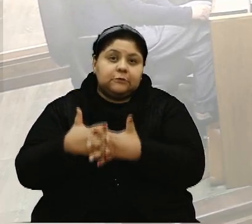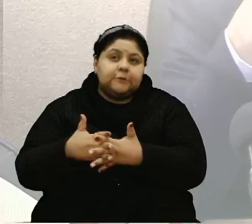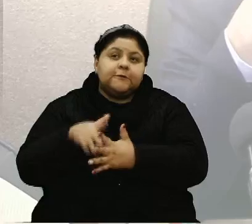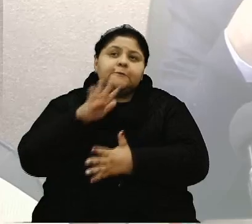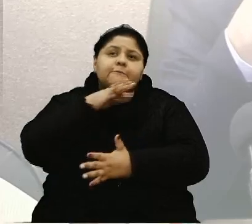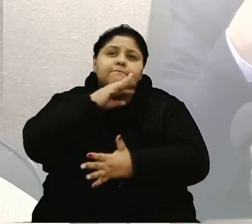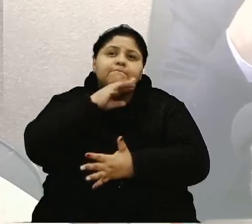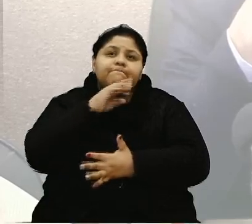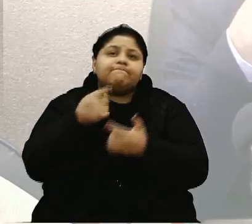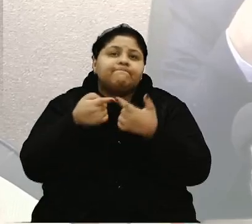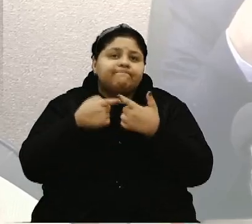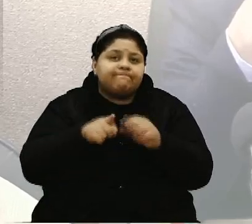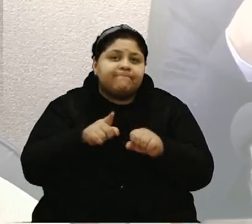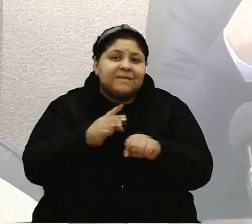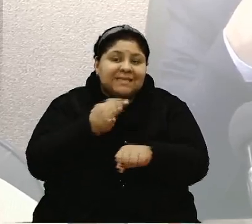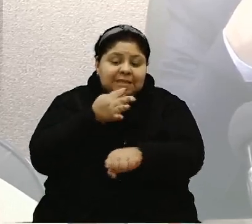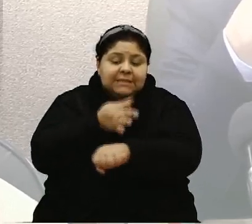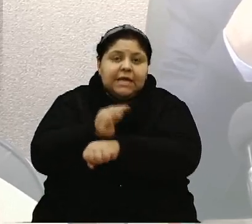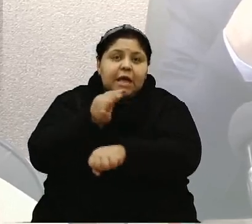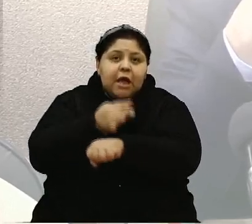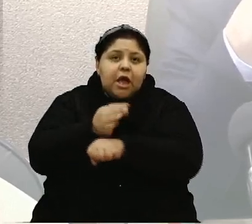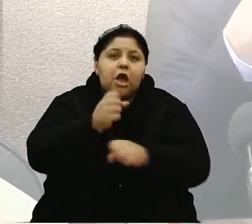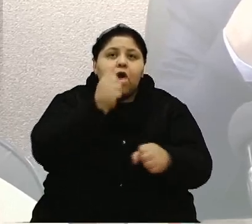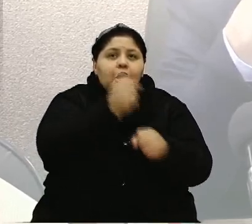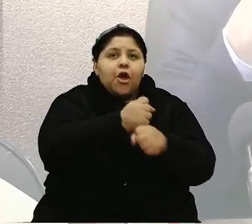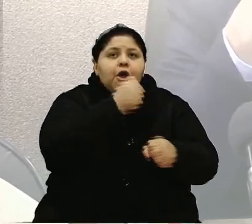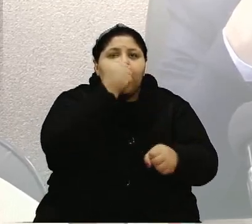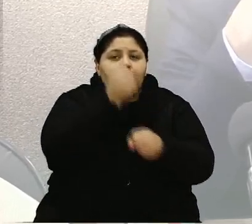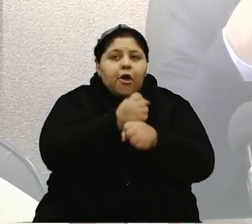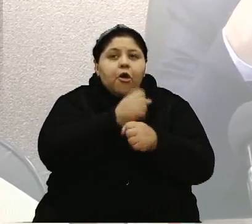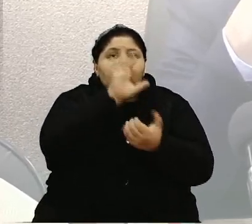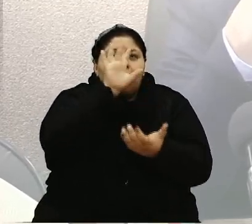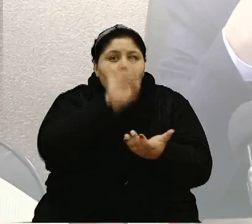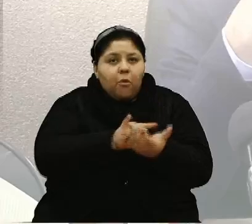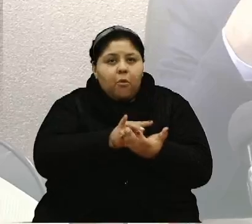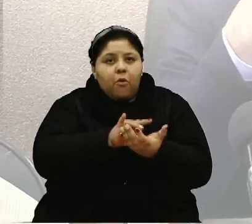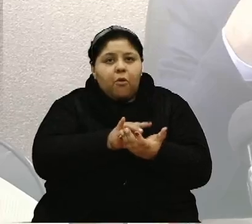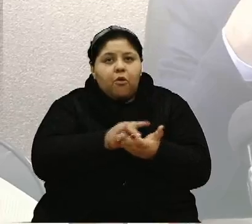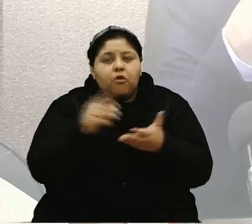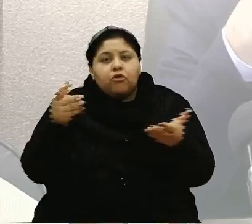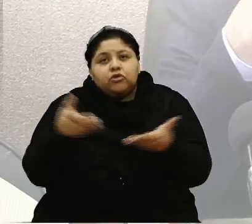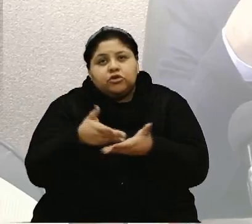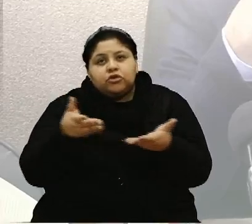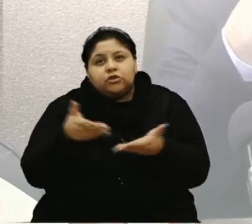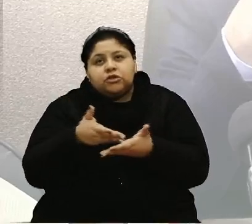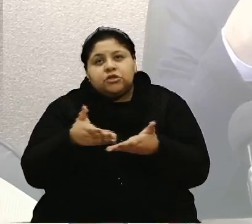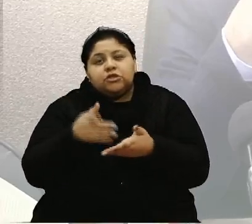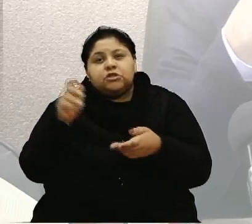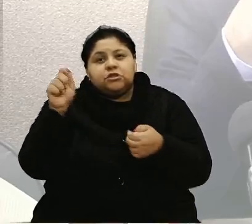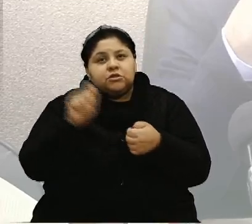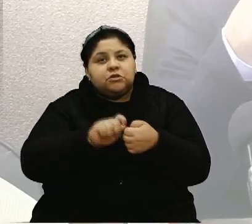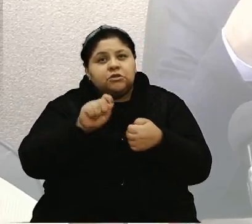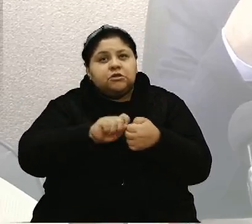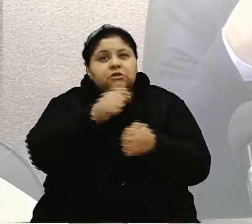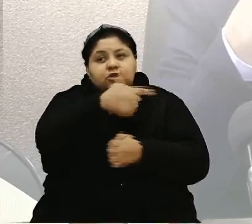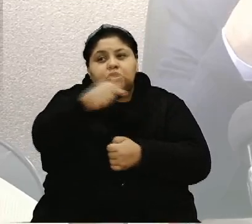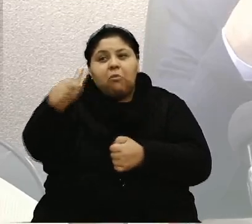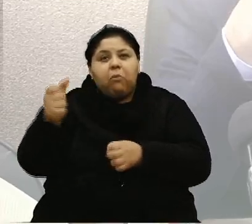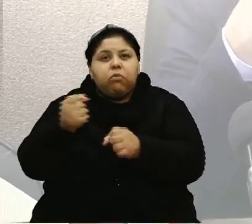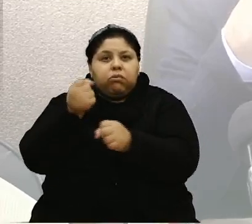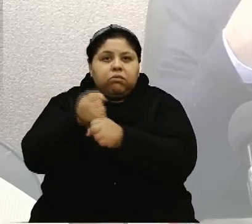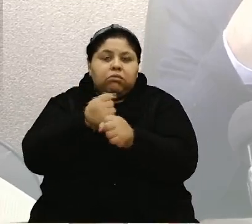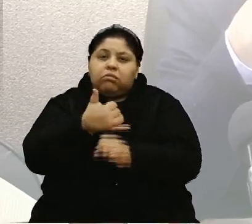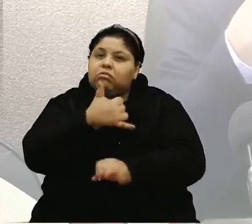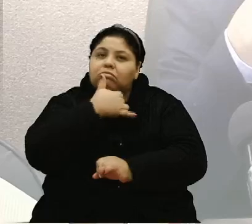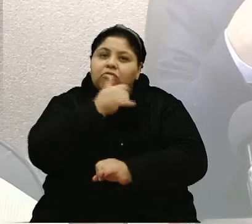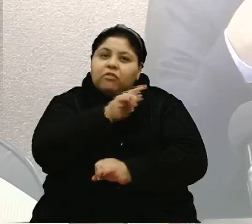ruins, mas são temporários. A obra será algo permanente, que inclusive já deveria sim ter sido feita em outros anos. Infelizmente